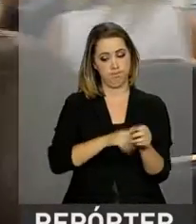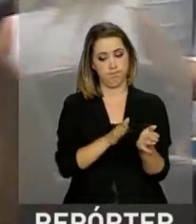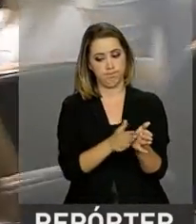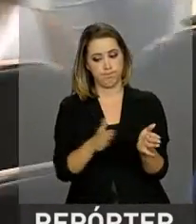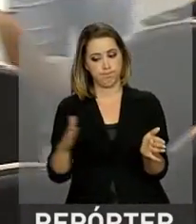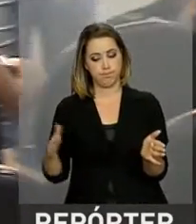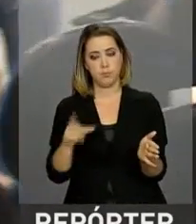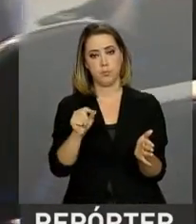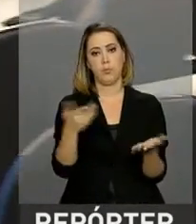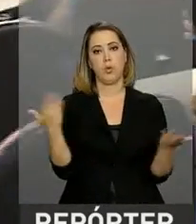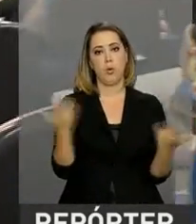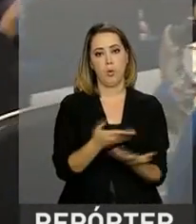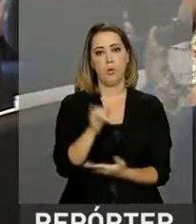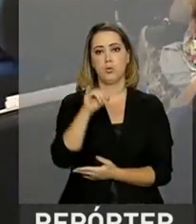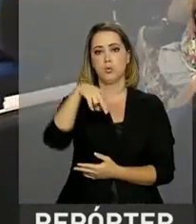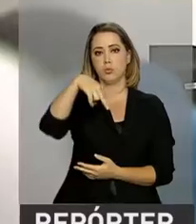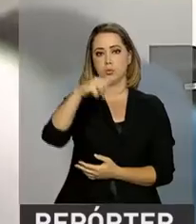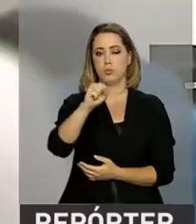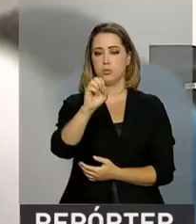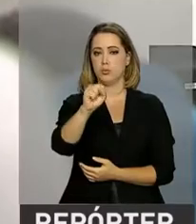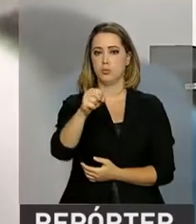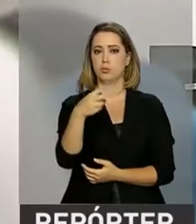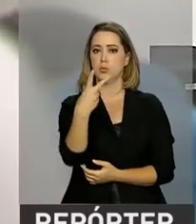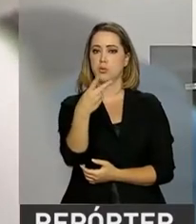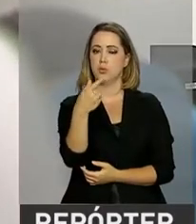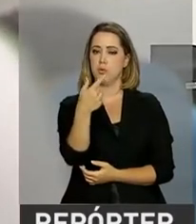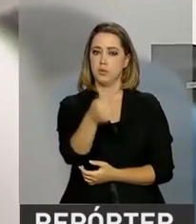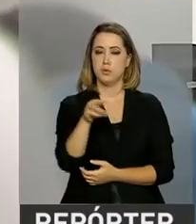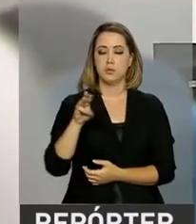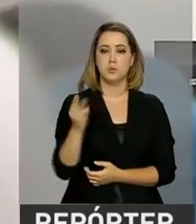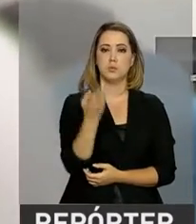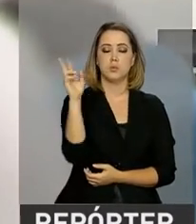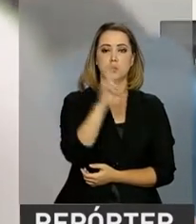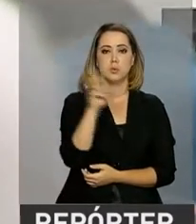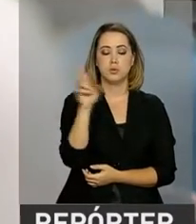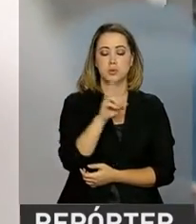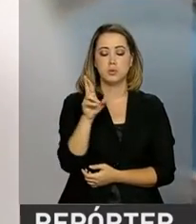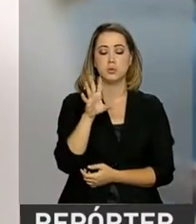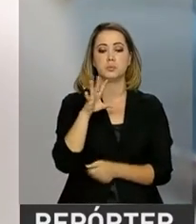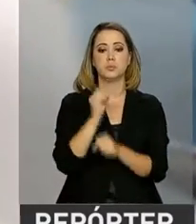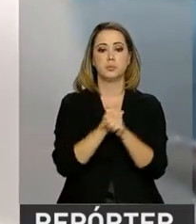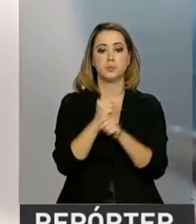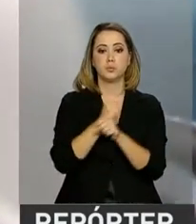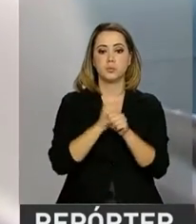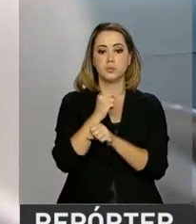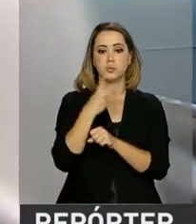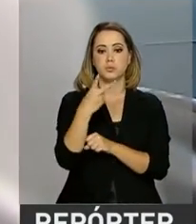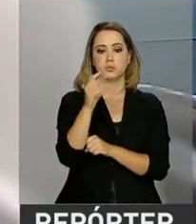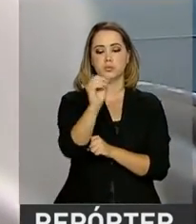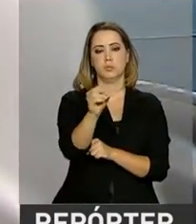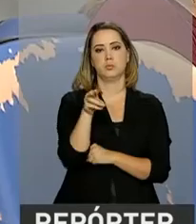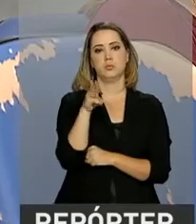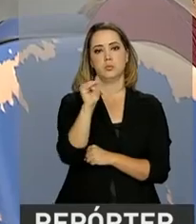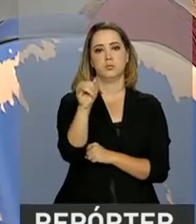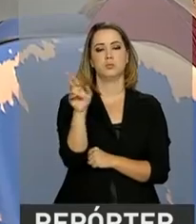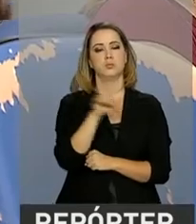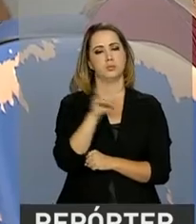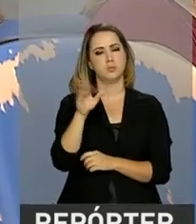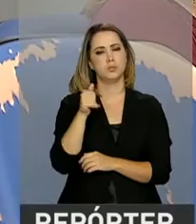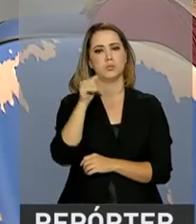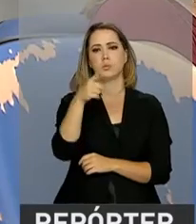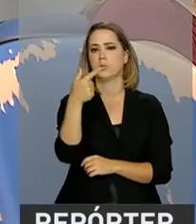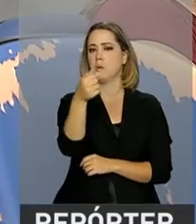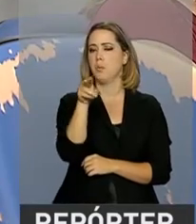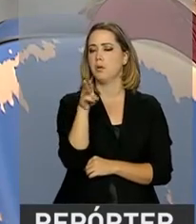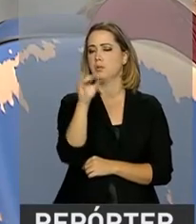27 bilhões de reais por ano com esses benefícios são 20 bilhões ou aposentadoria por invalidez e mais